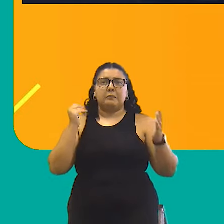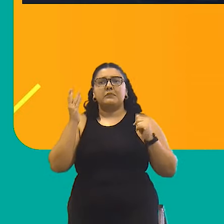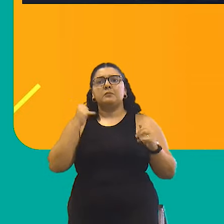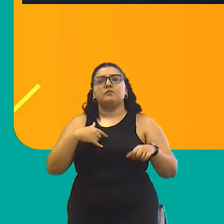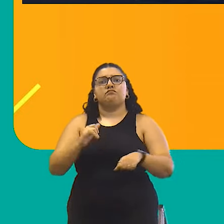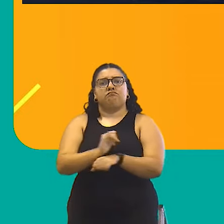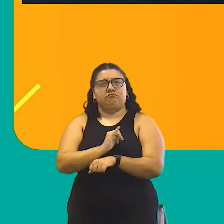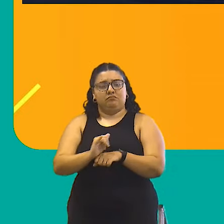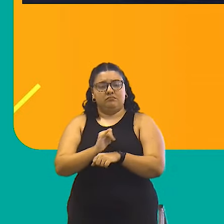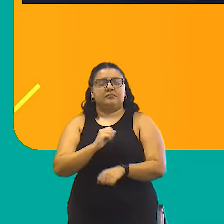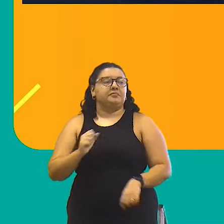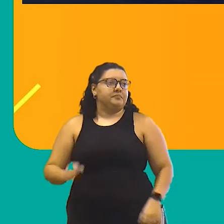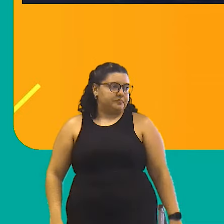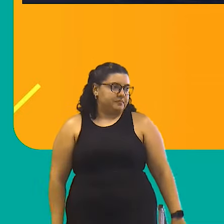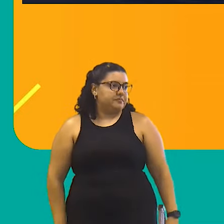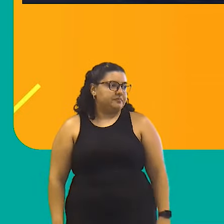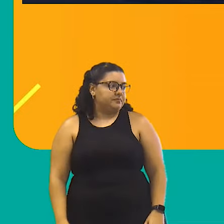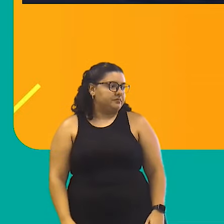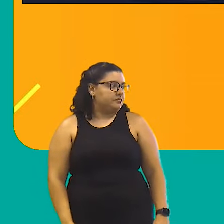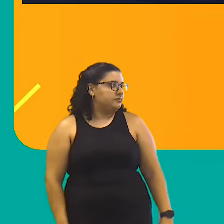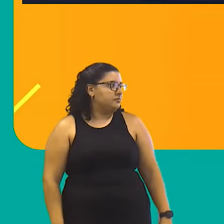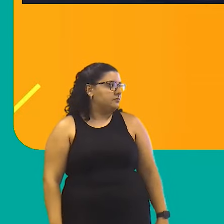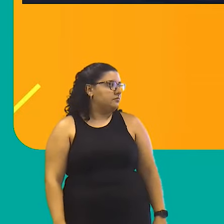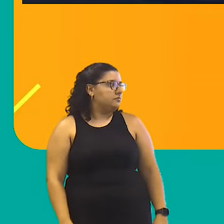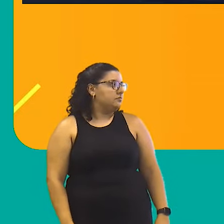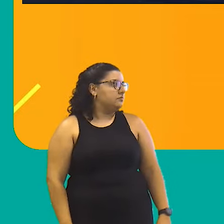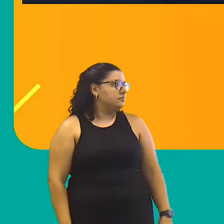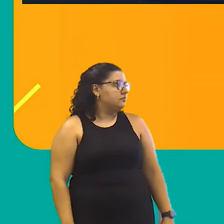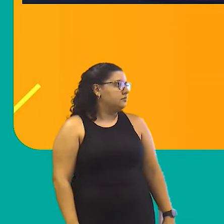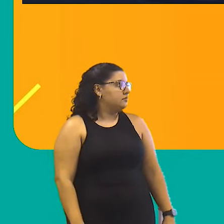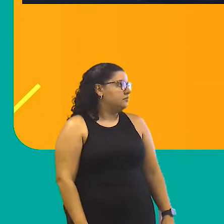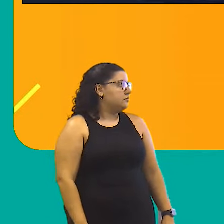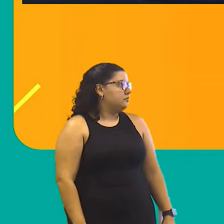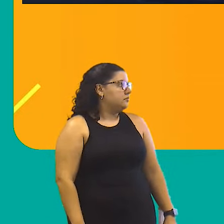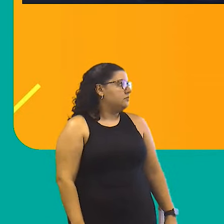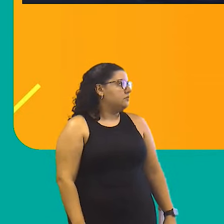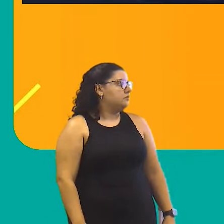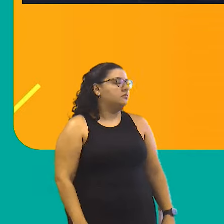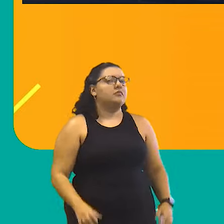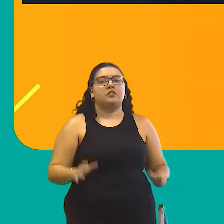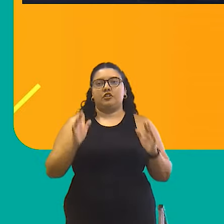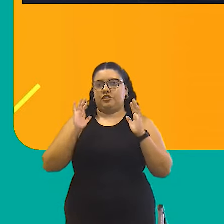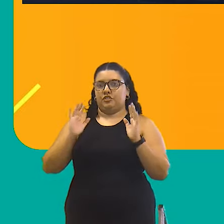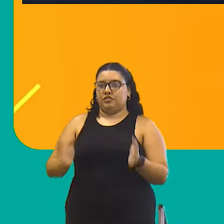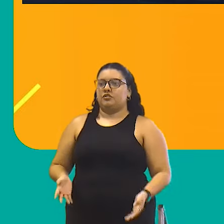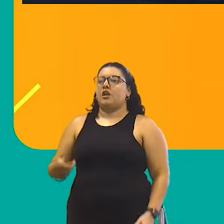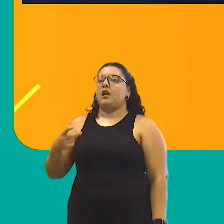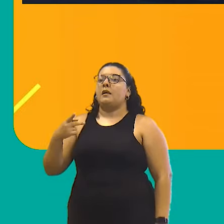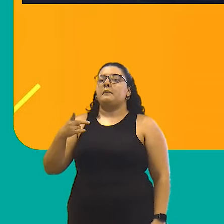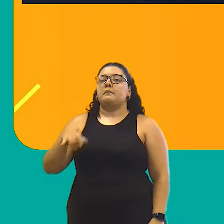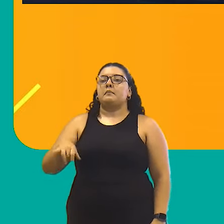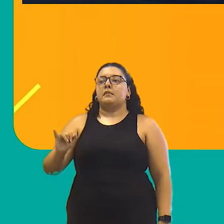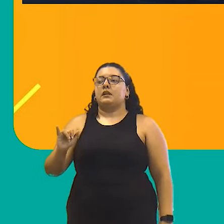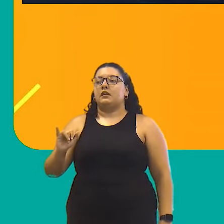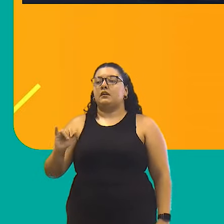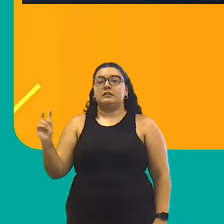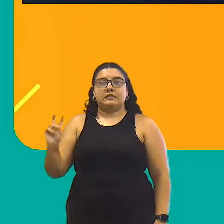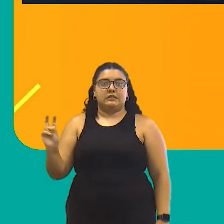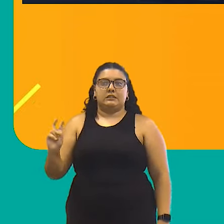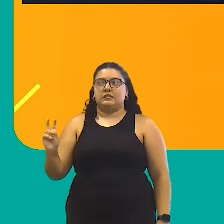e CD. Era o que havia. Já estamos no PlayStation qual agora?